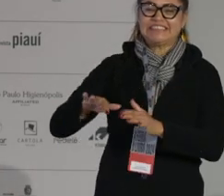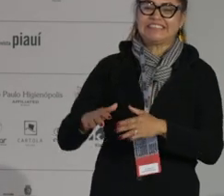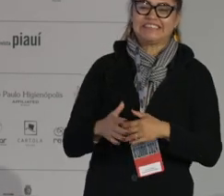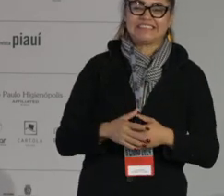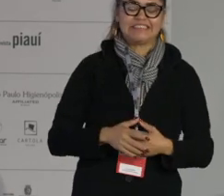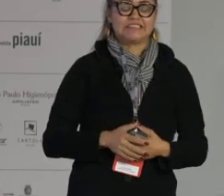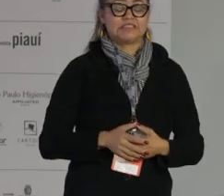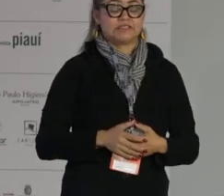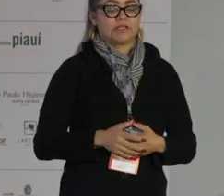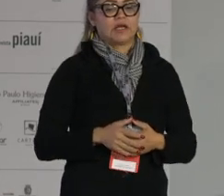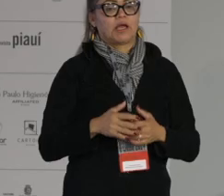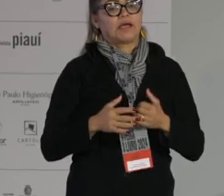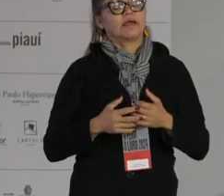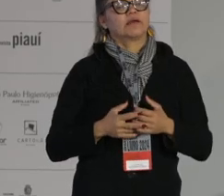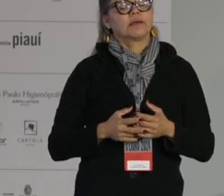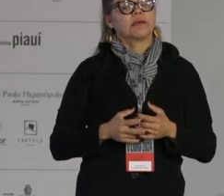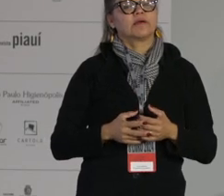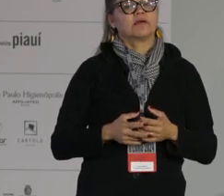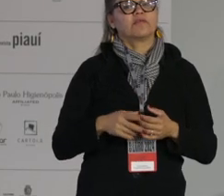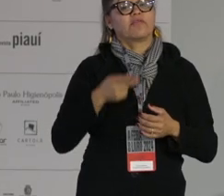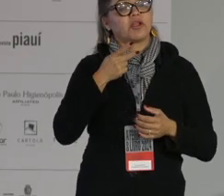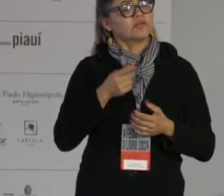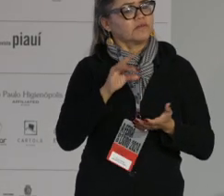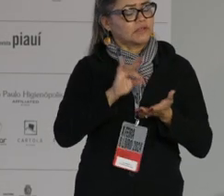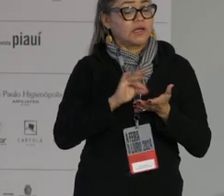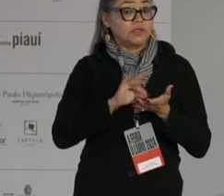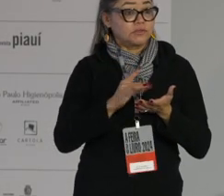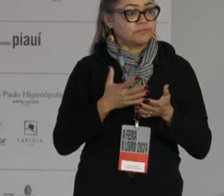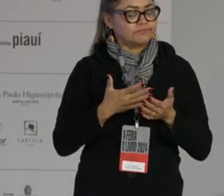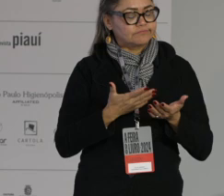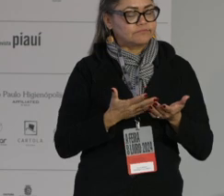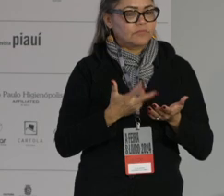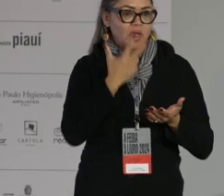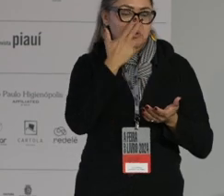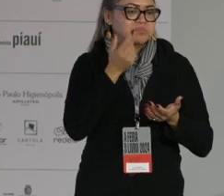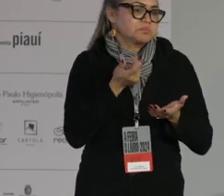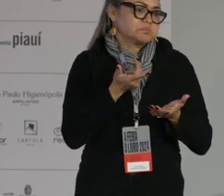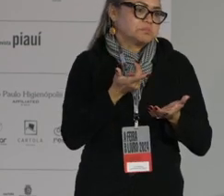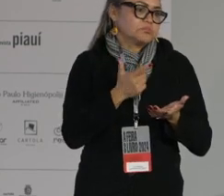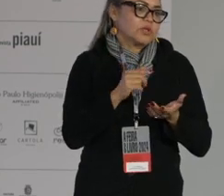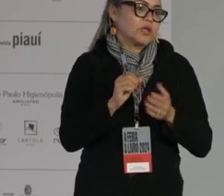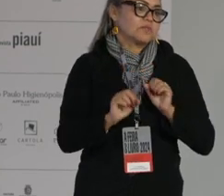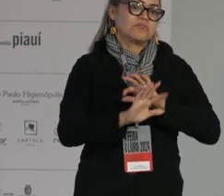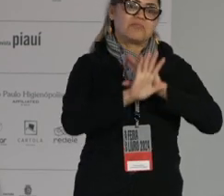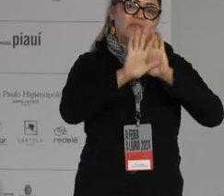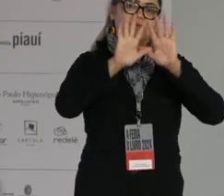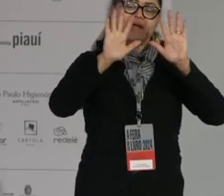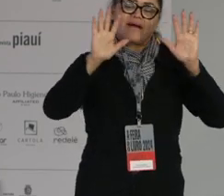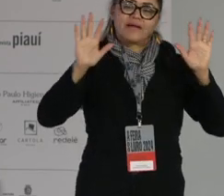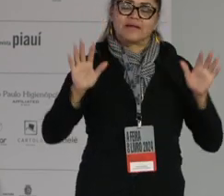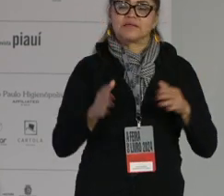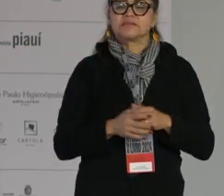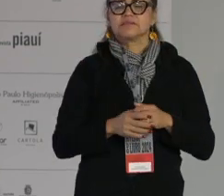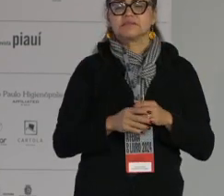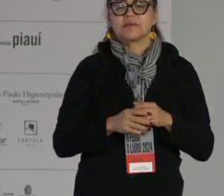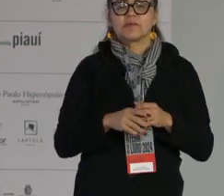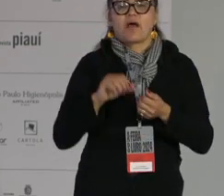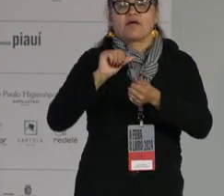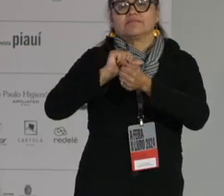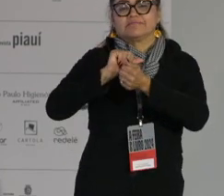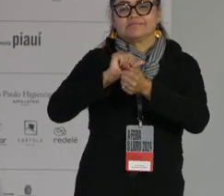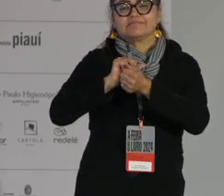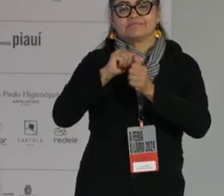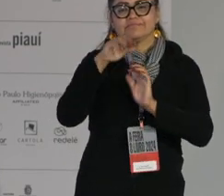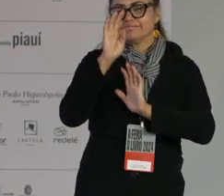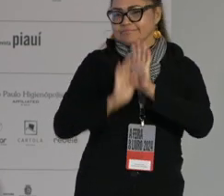Falando sério... eu acho que, assim, nós não temos uma ideia clara. Assim, é sempre essa questão da qualidade do